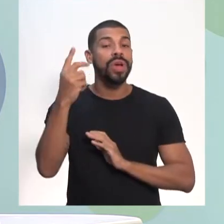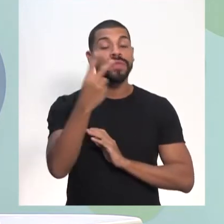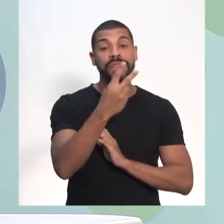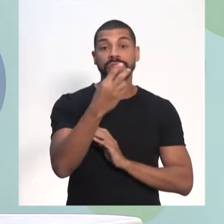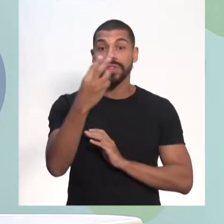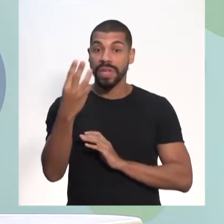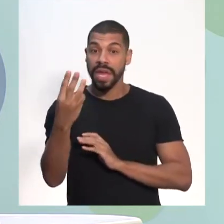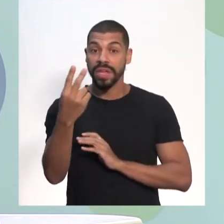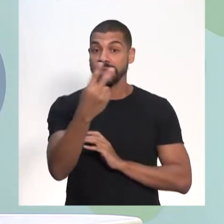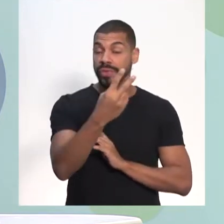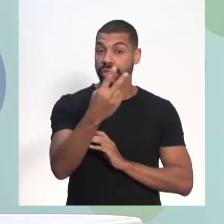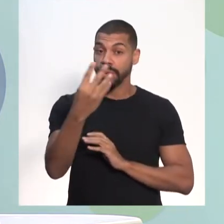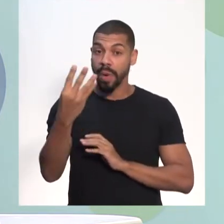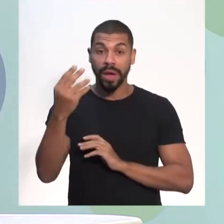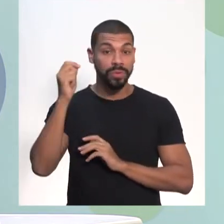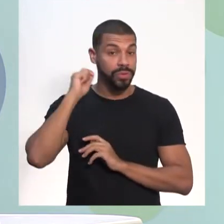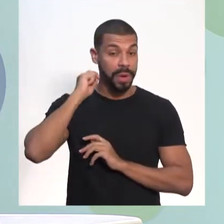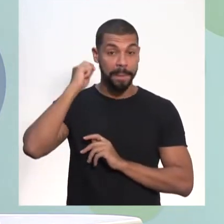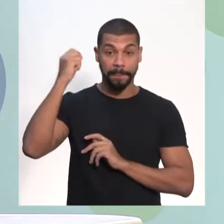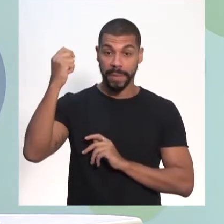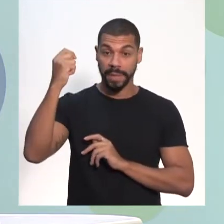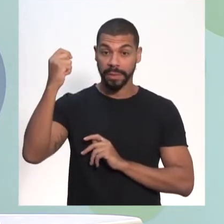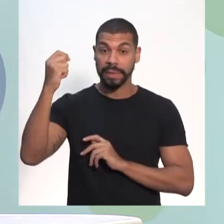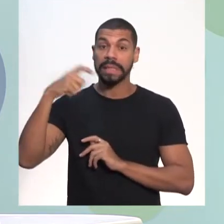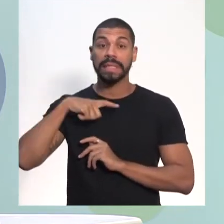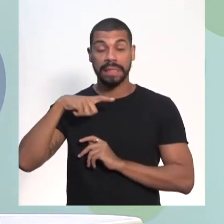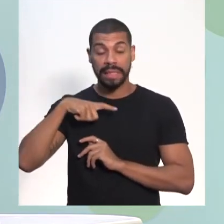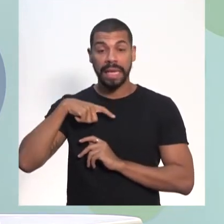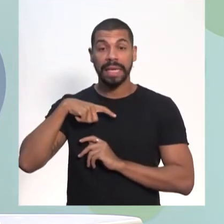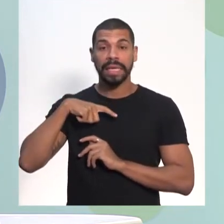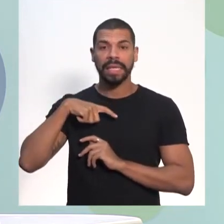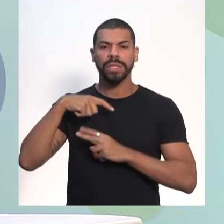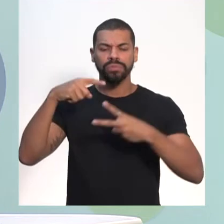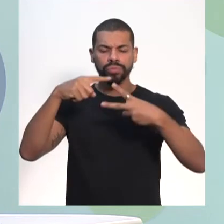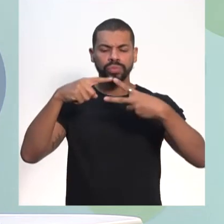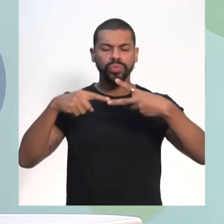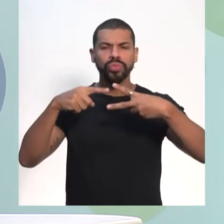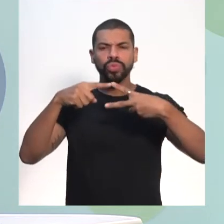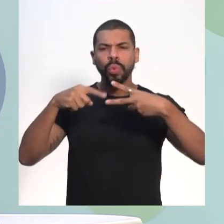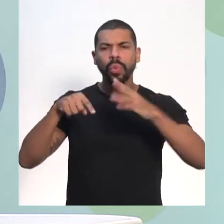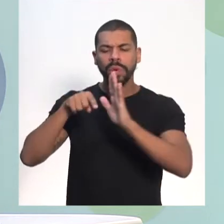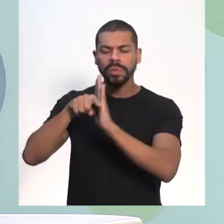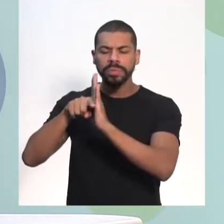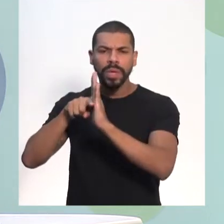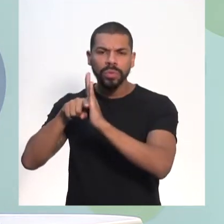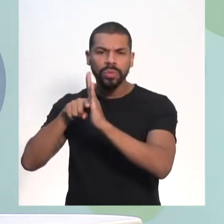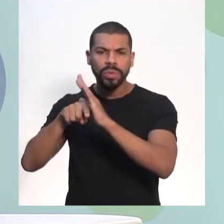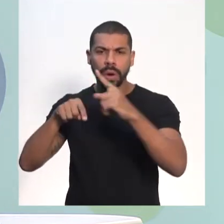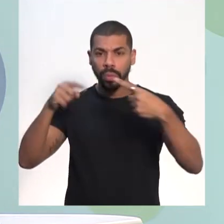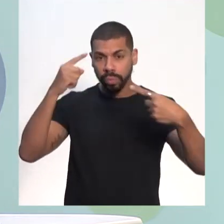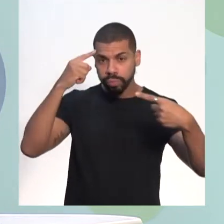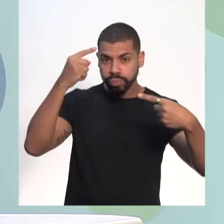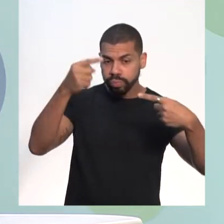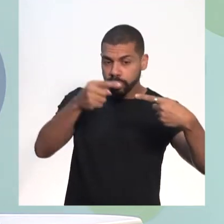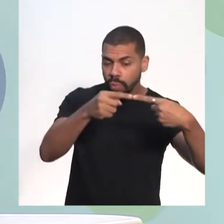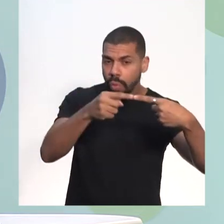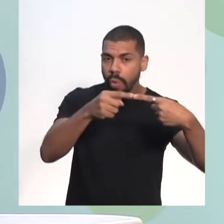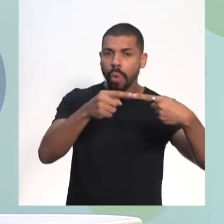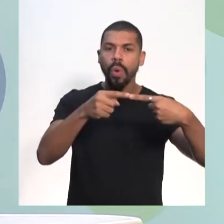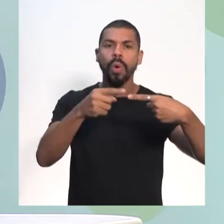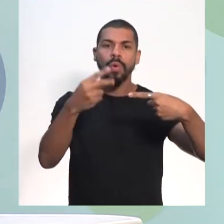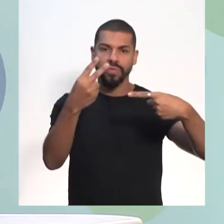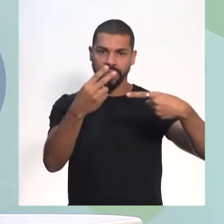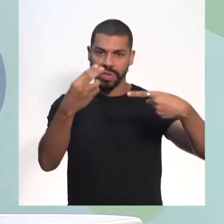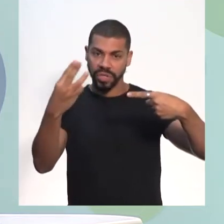dia 24, nós temos 2 questionários, um para cada dia. Né? Esses questionários eles estão